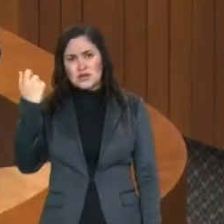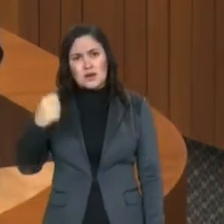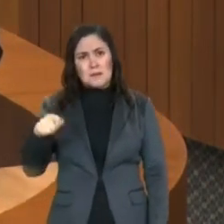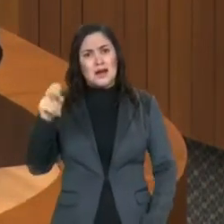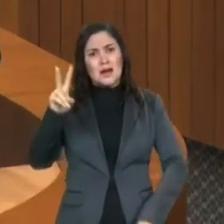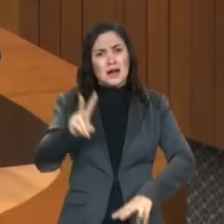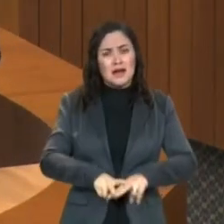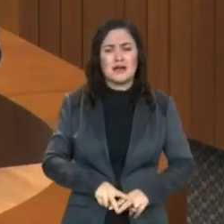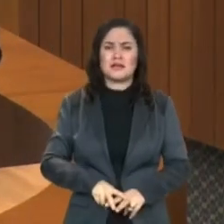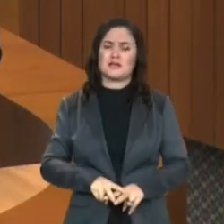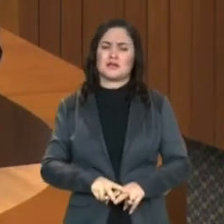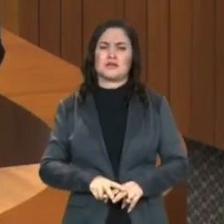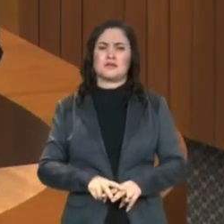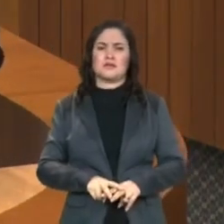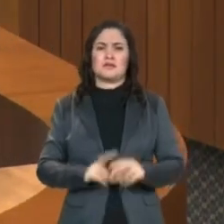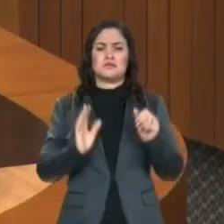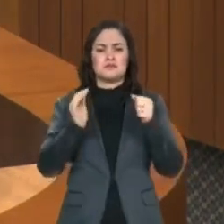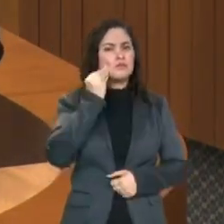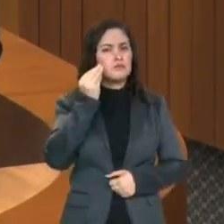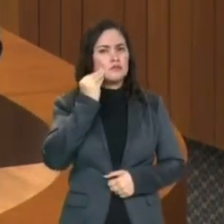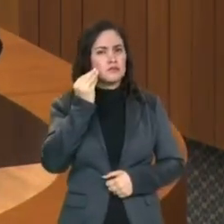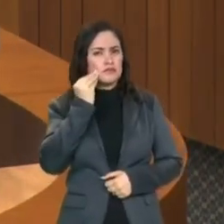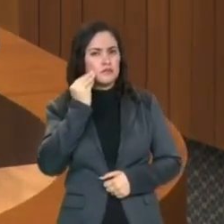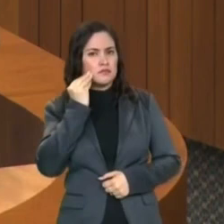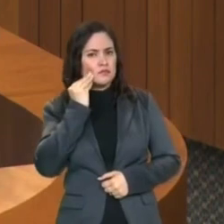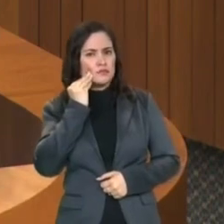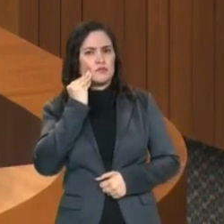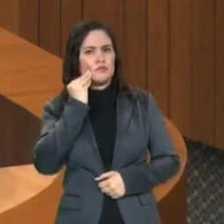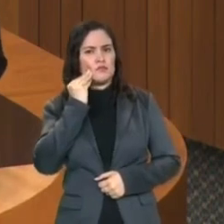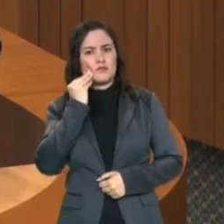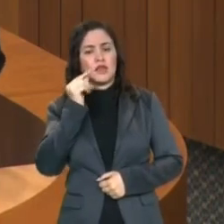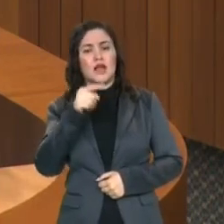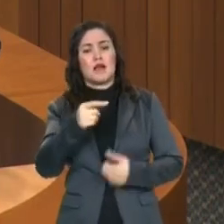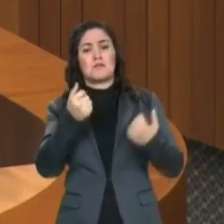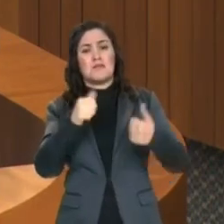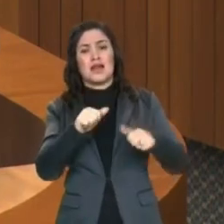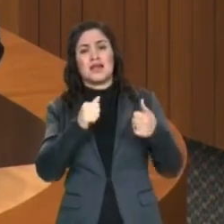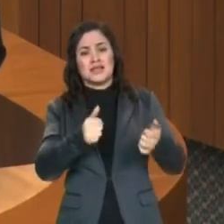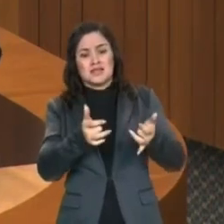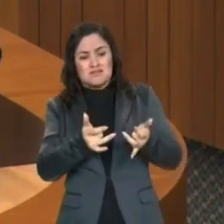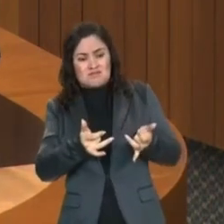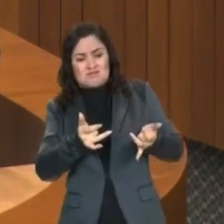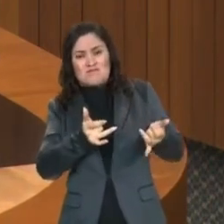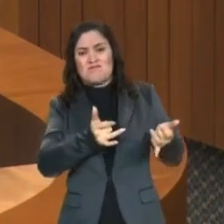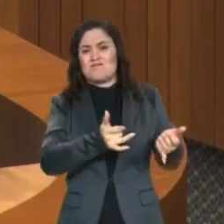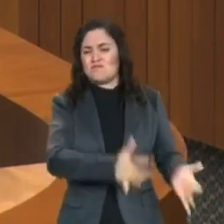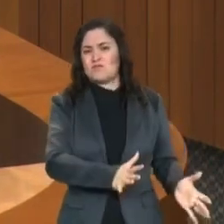ocultação de prova, crime de responsabilidade. Tem que ser deste avaricador.